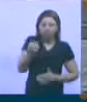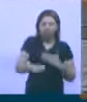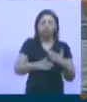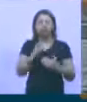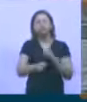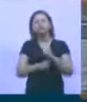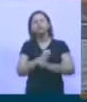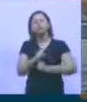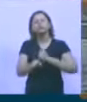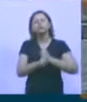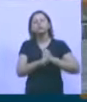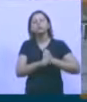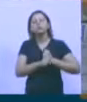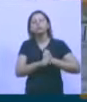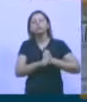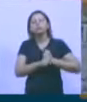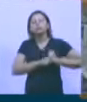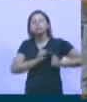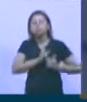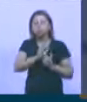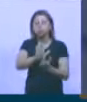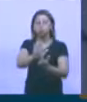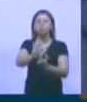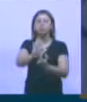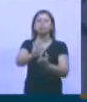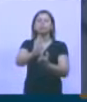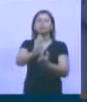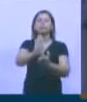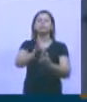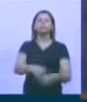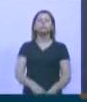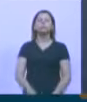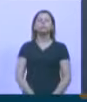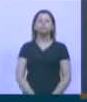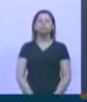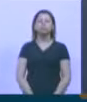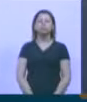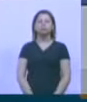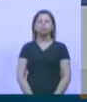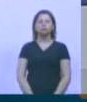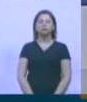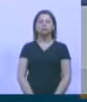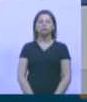anos explodiu, veio à tona. In cries